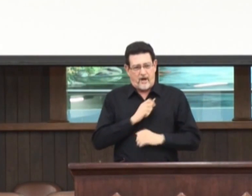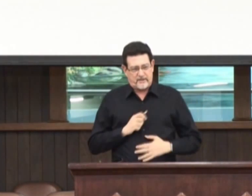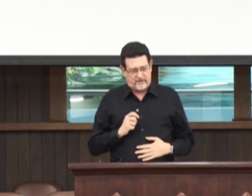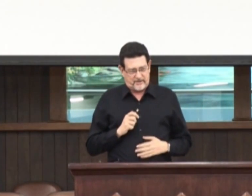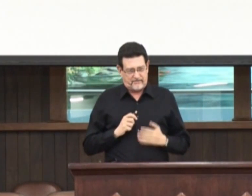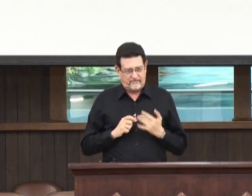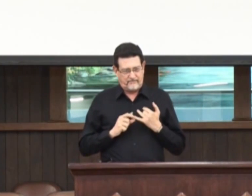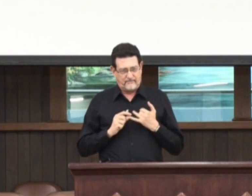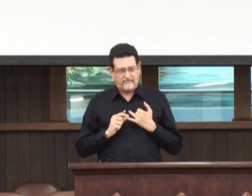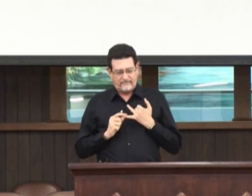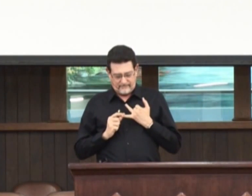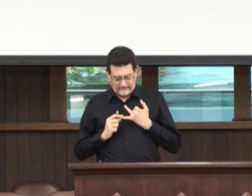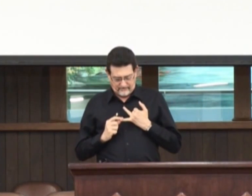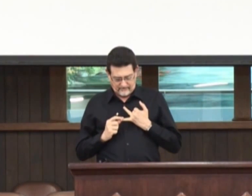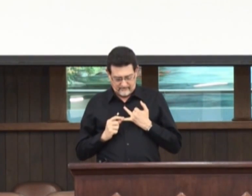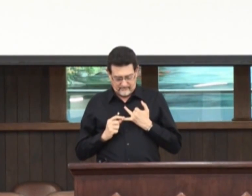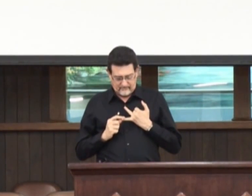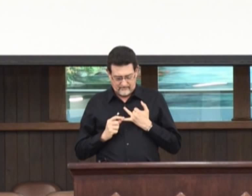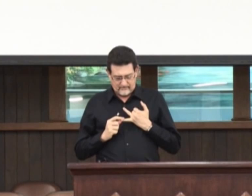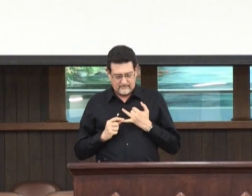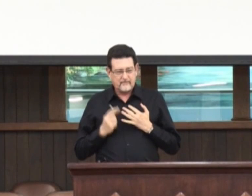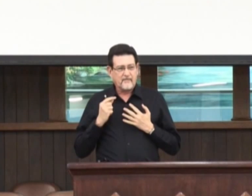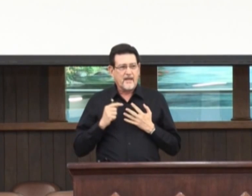Deus é forte.